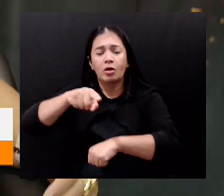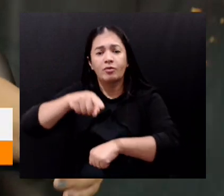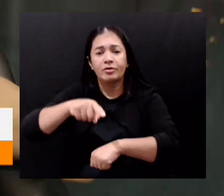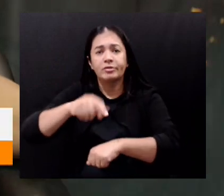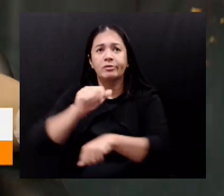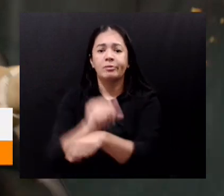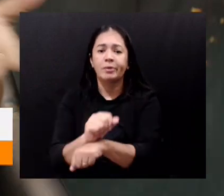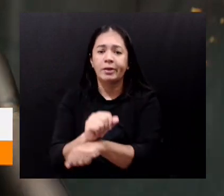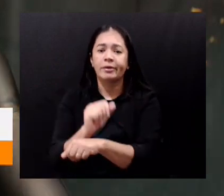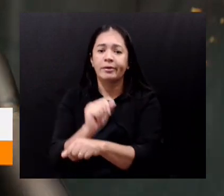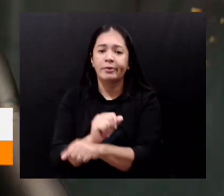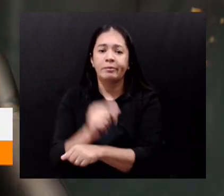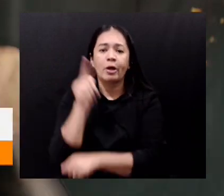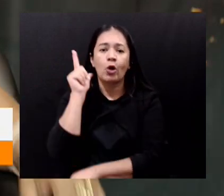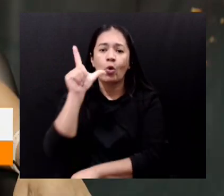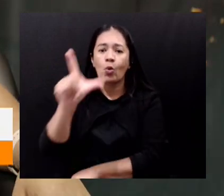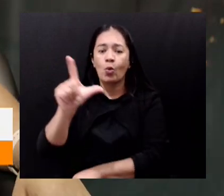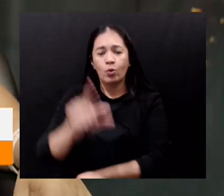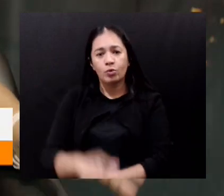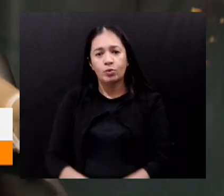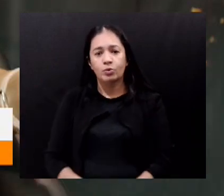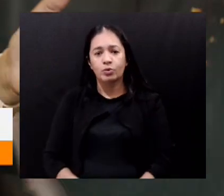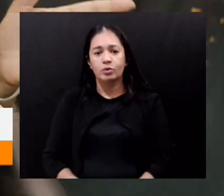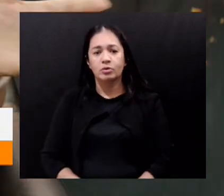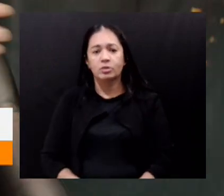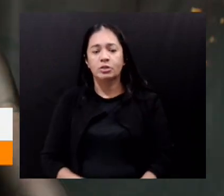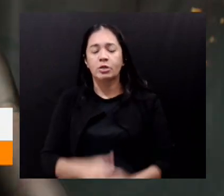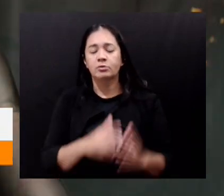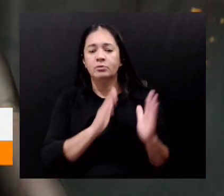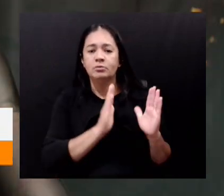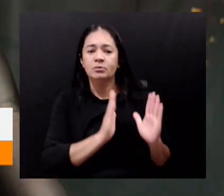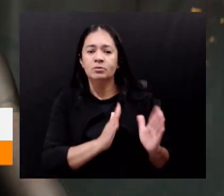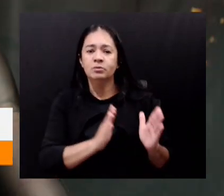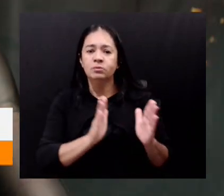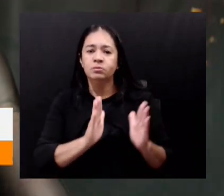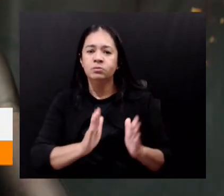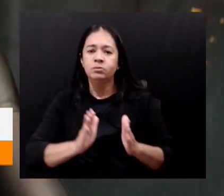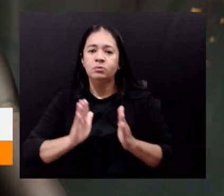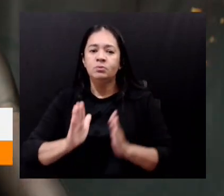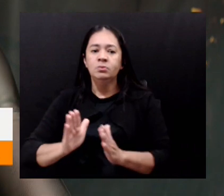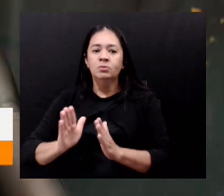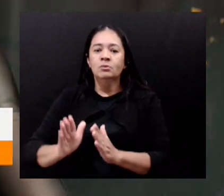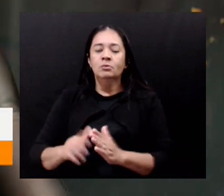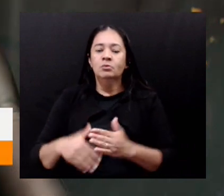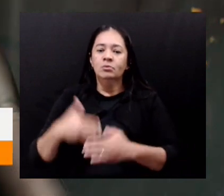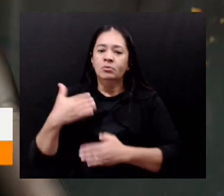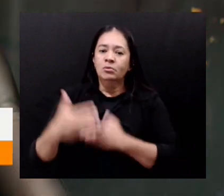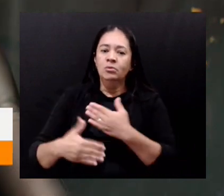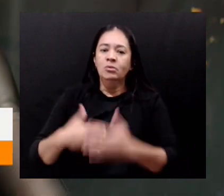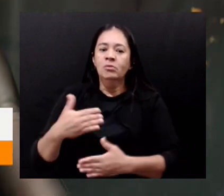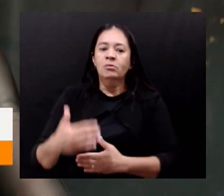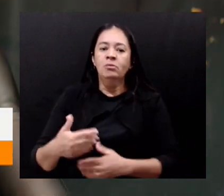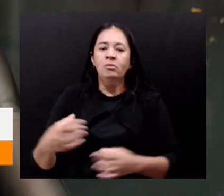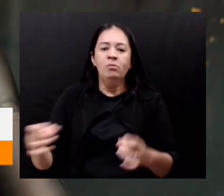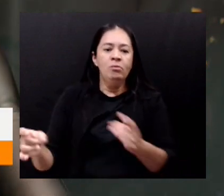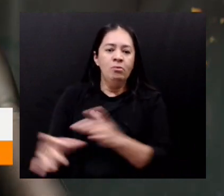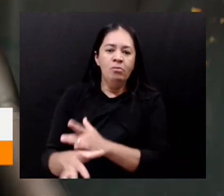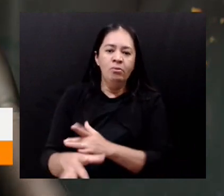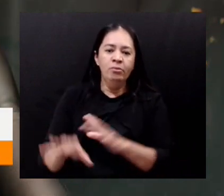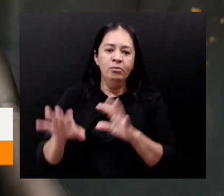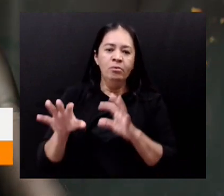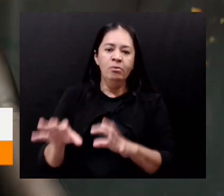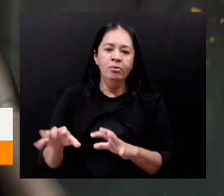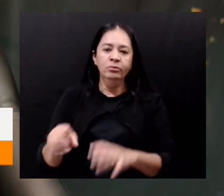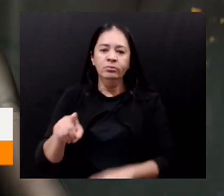conseguir, que esse Exatamente. processo, tenha sequência e termine de uma forma que você esperava